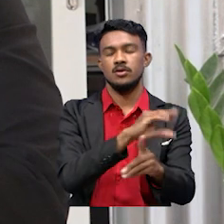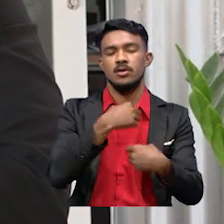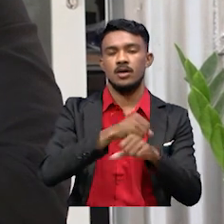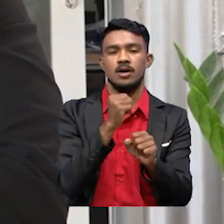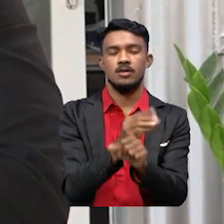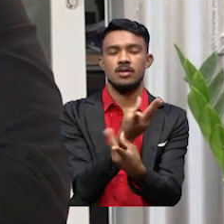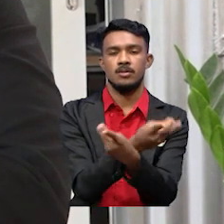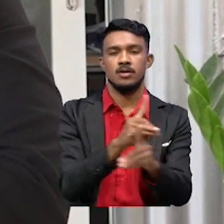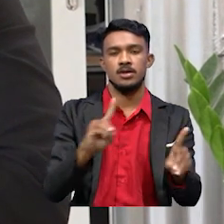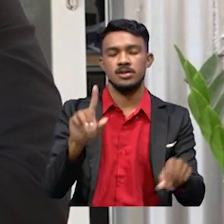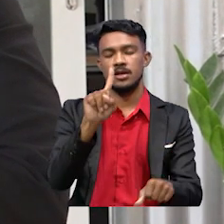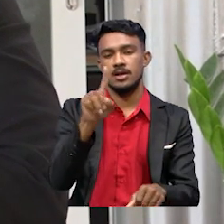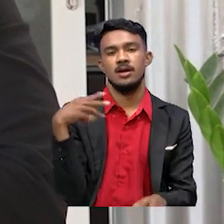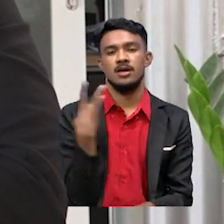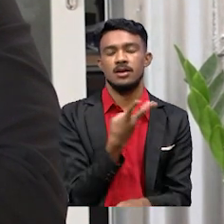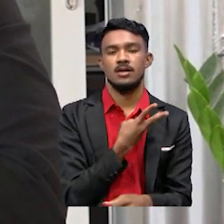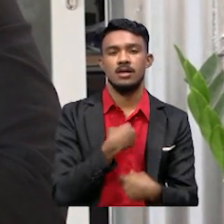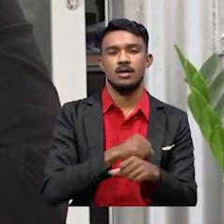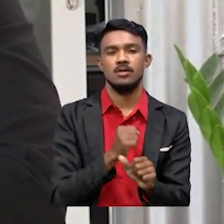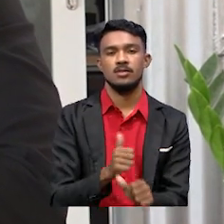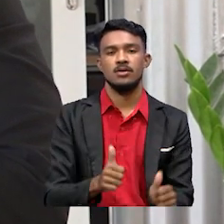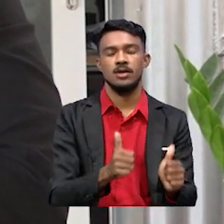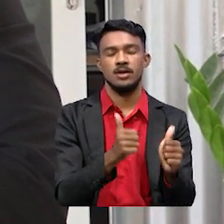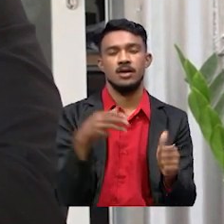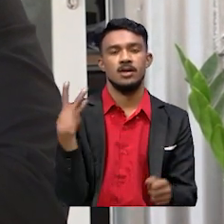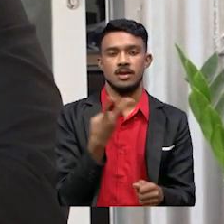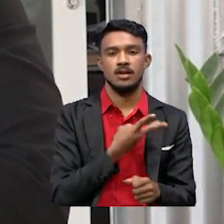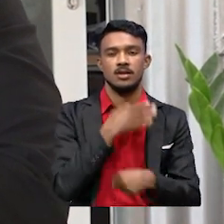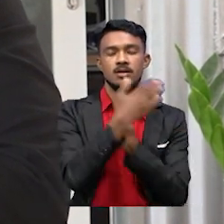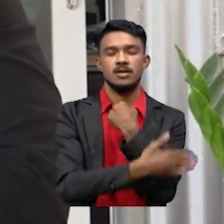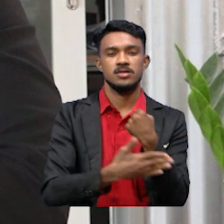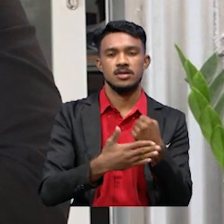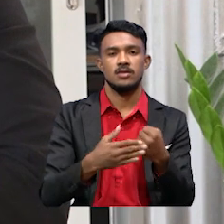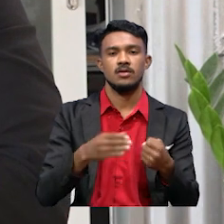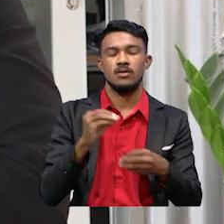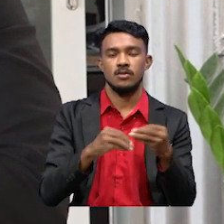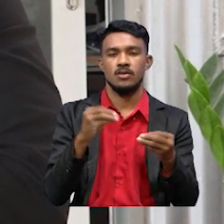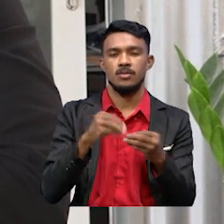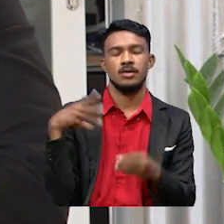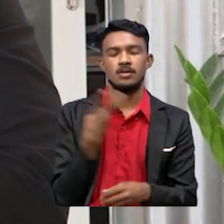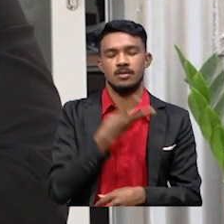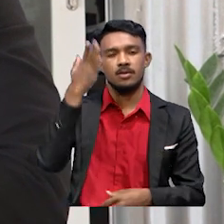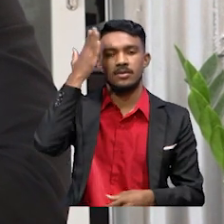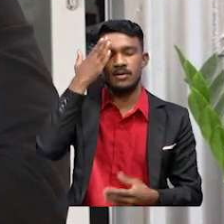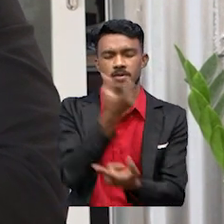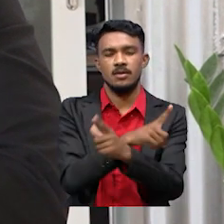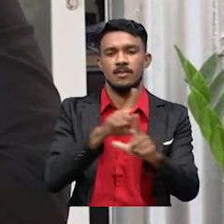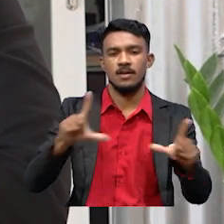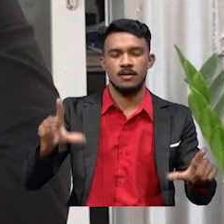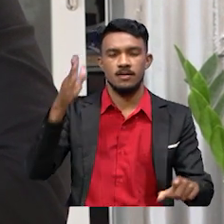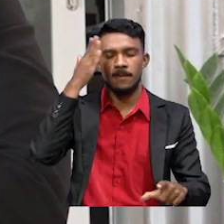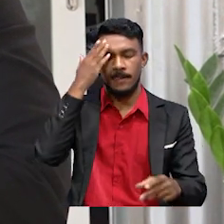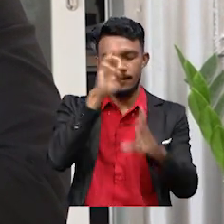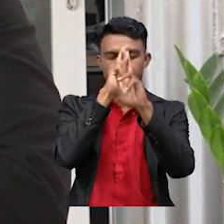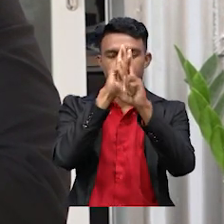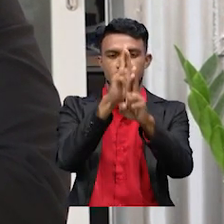ira nebe construtivo e itinerai mas é para princípio sira liberdade princípio o